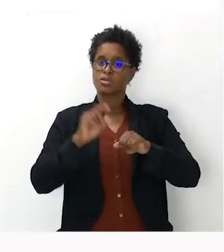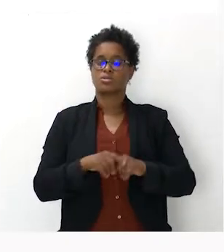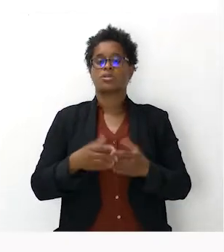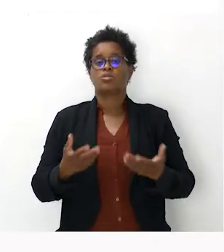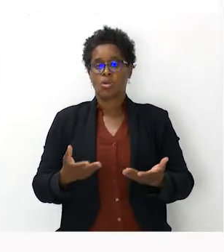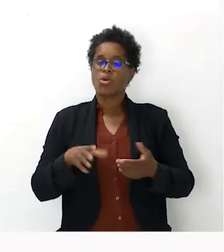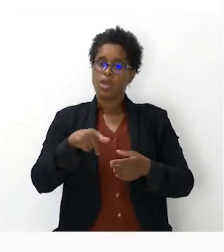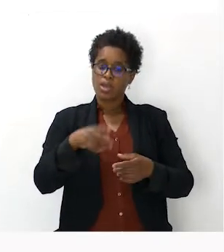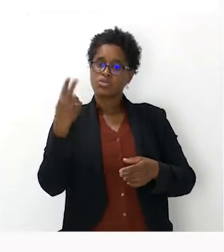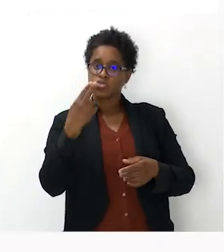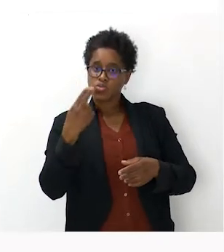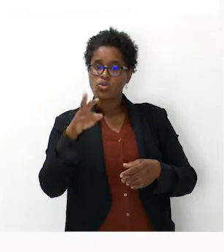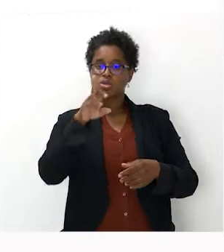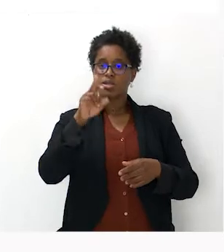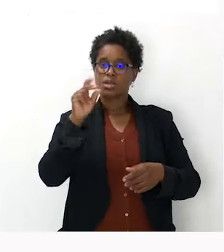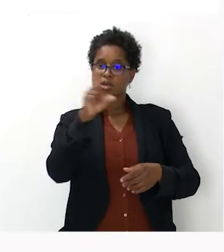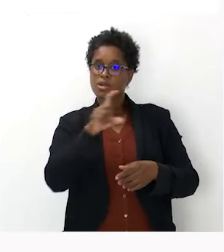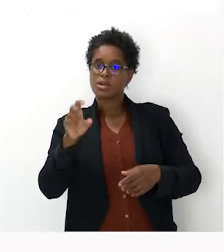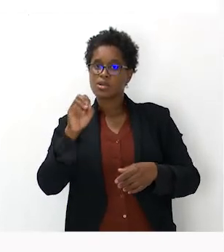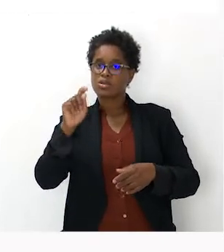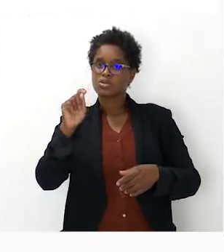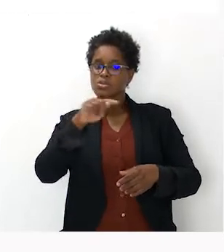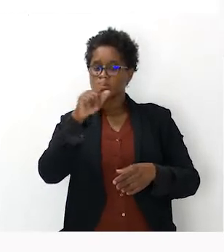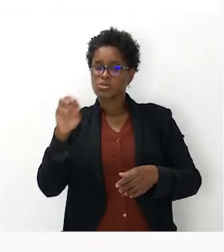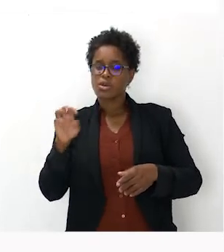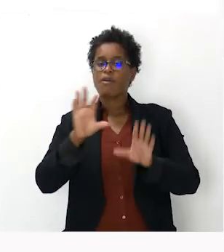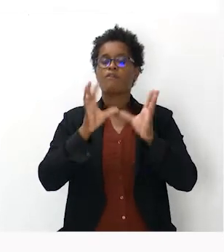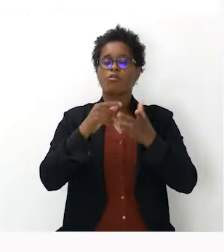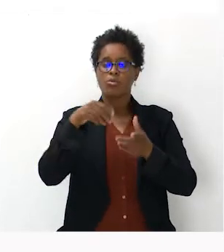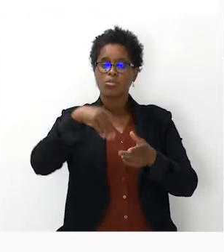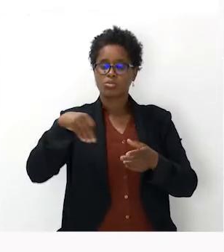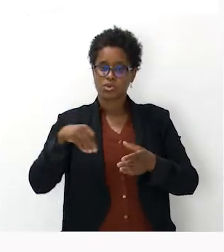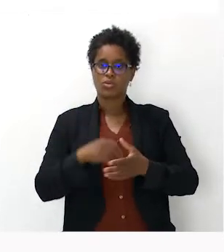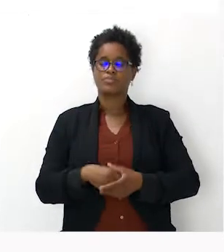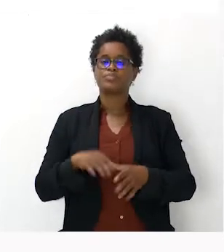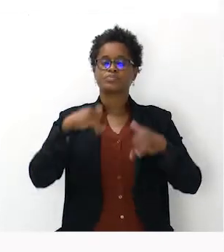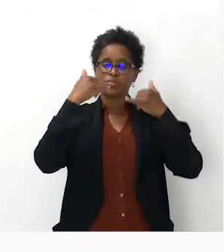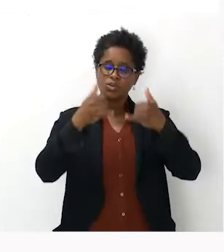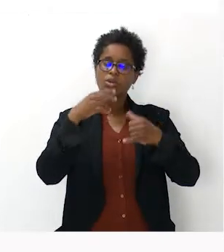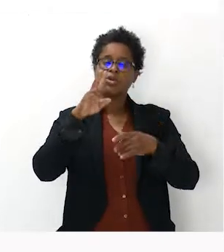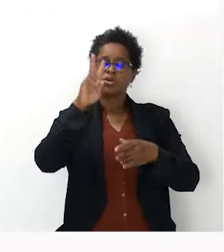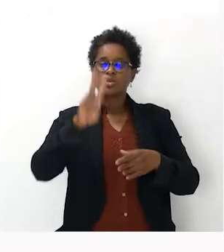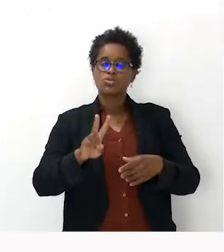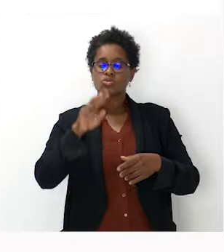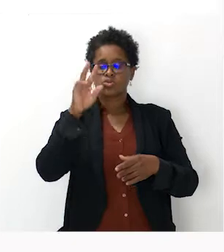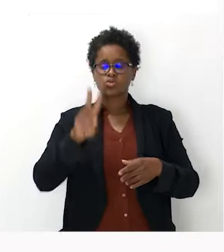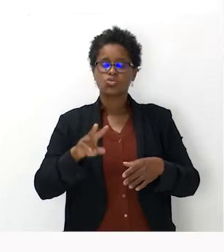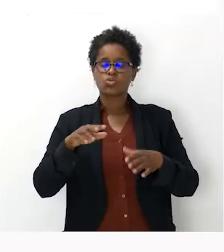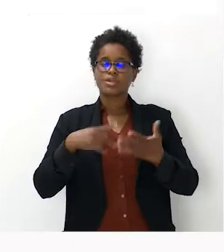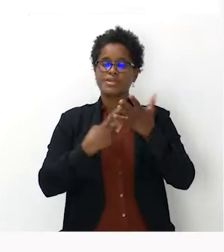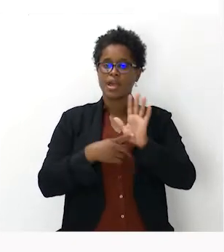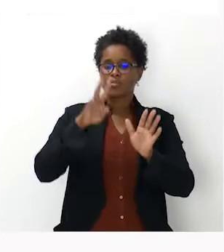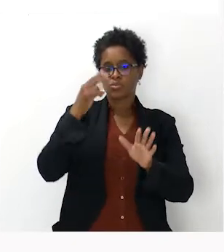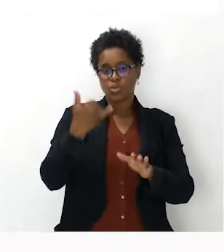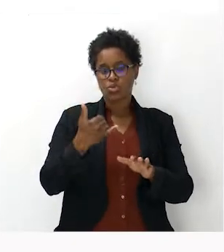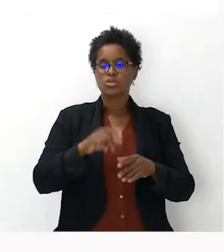Logo, essas duas razões formam uma proporção. O segundo exemplo, agora nós